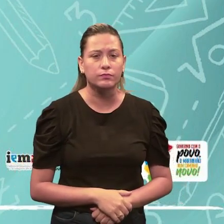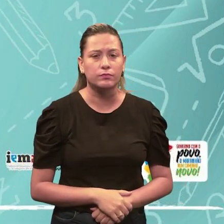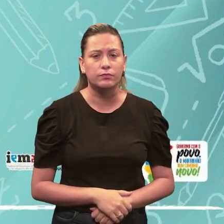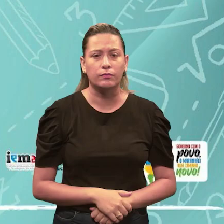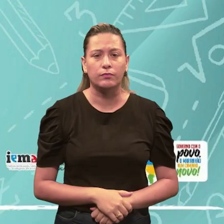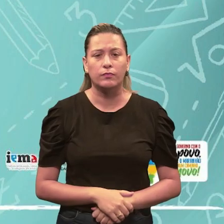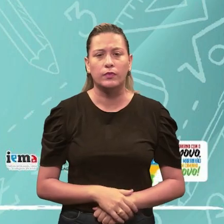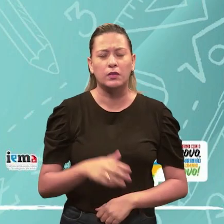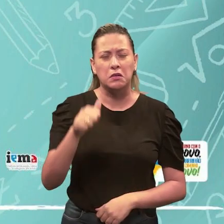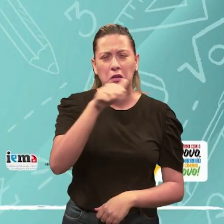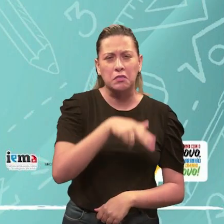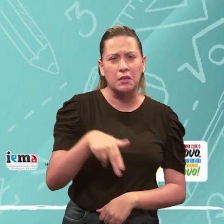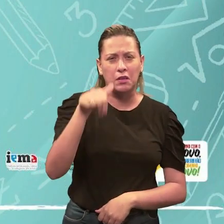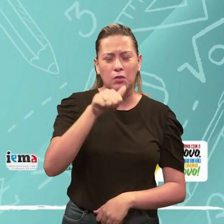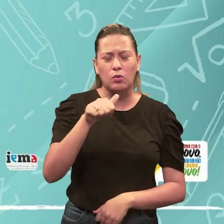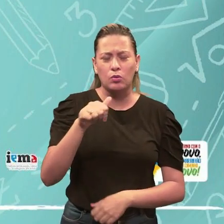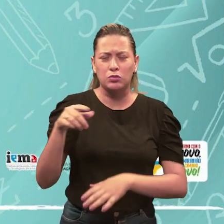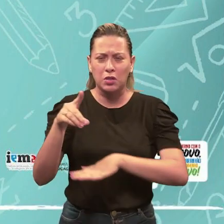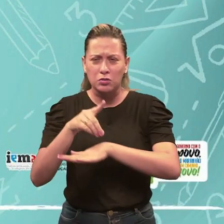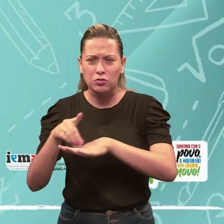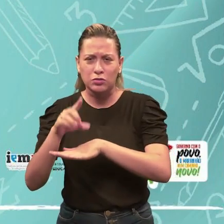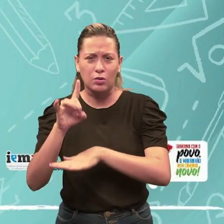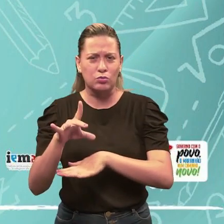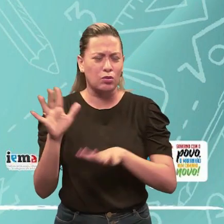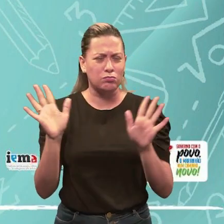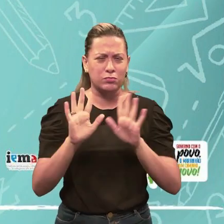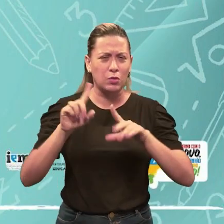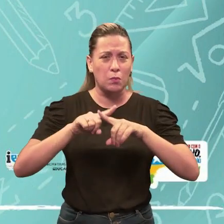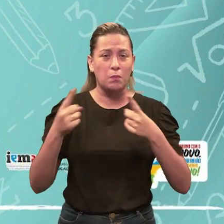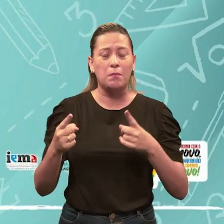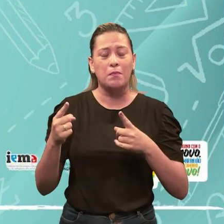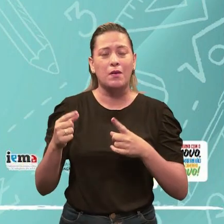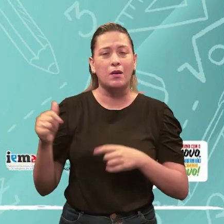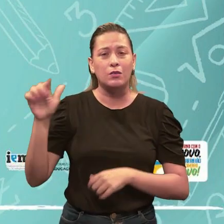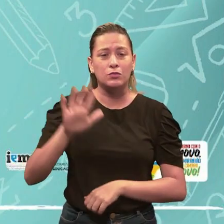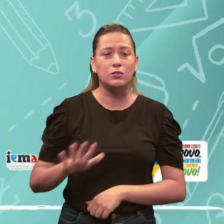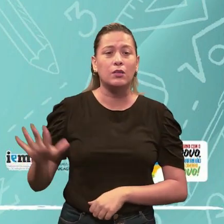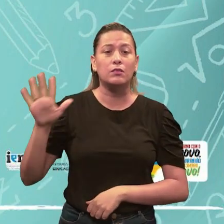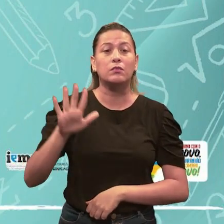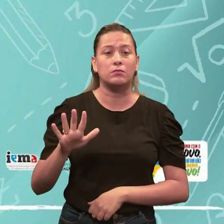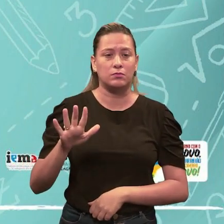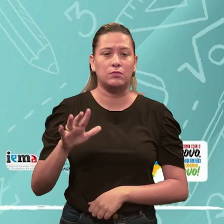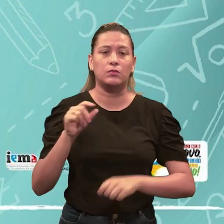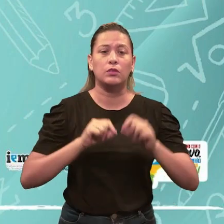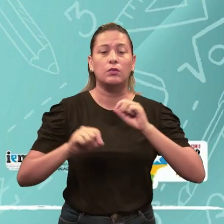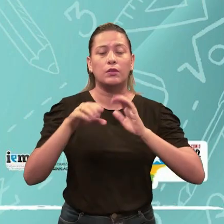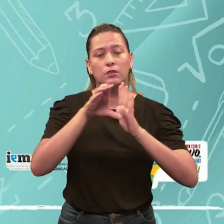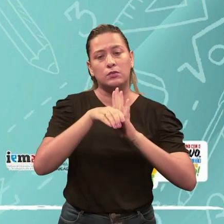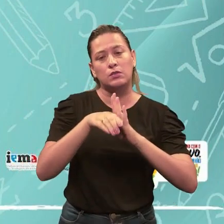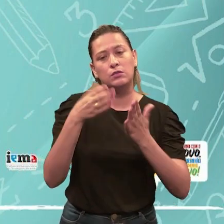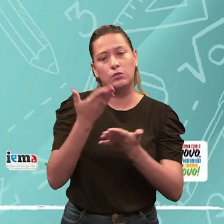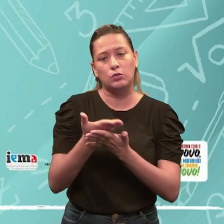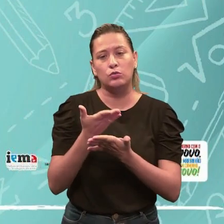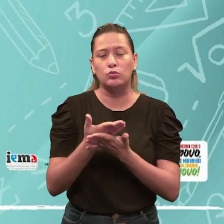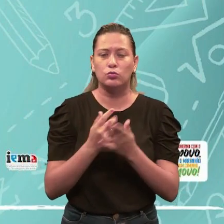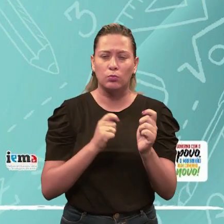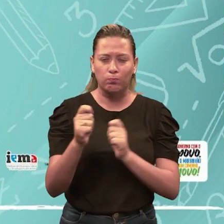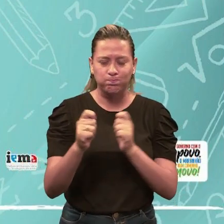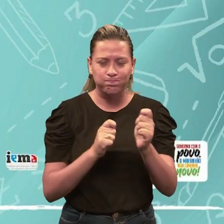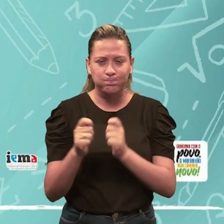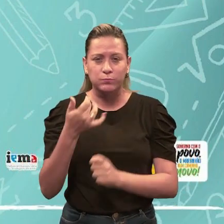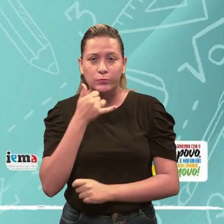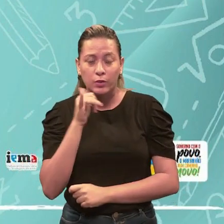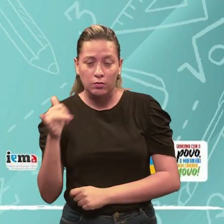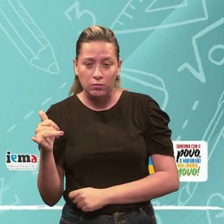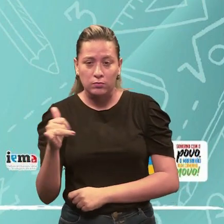assim, de uma forma geral. Então, é a ciência que estuda o controle de quê? Da energia elétrica,